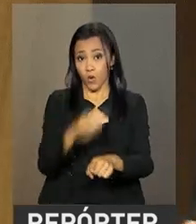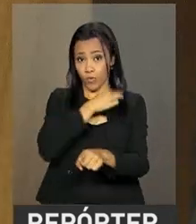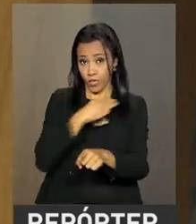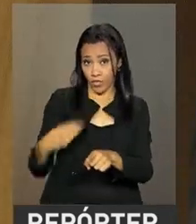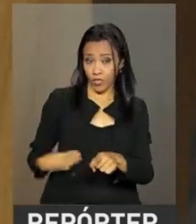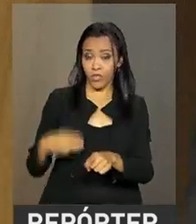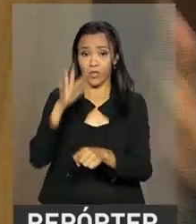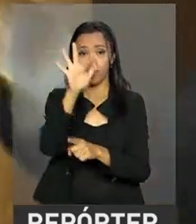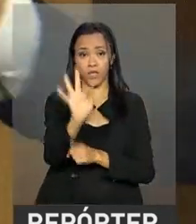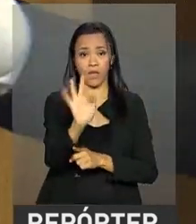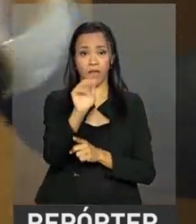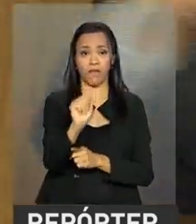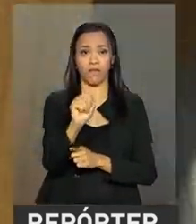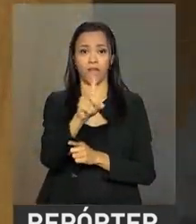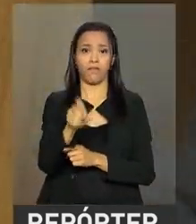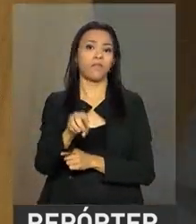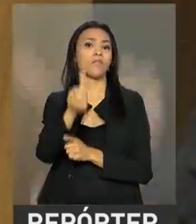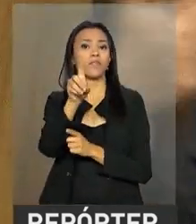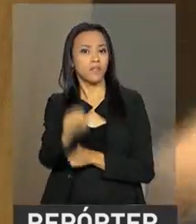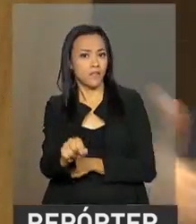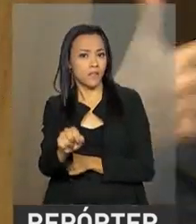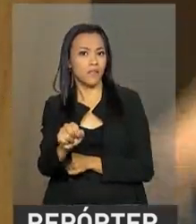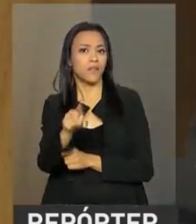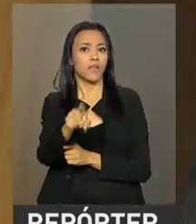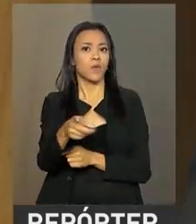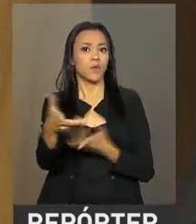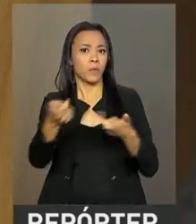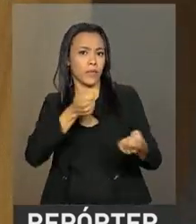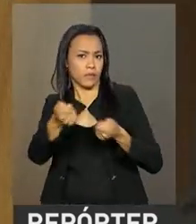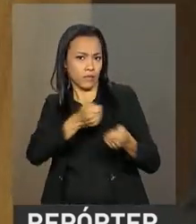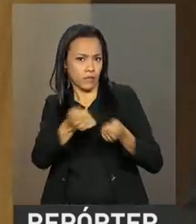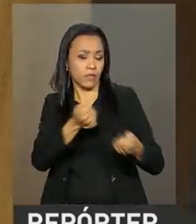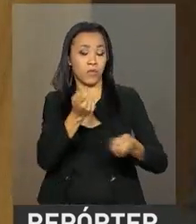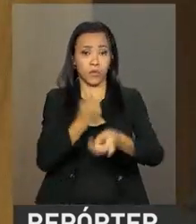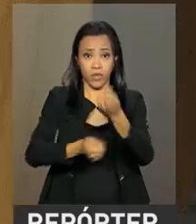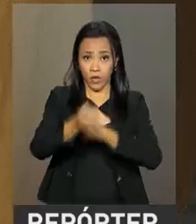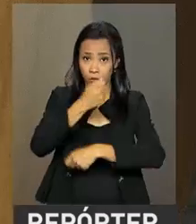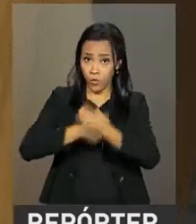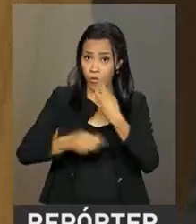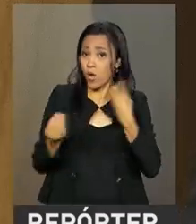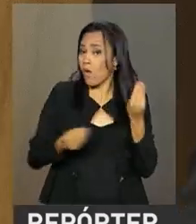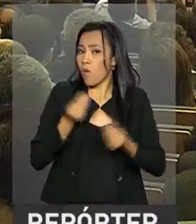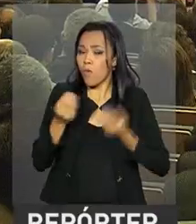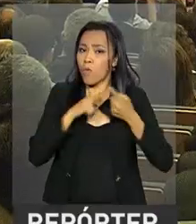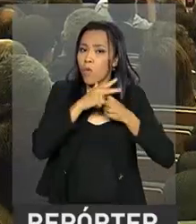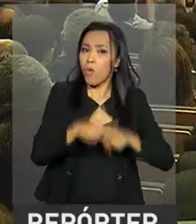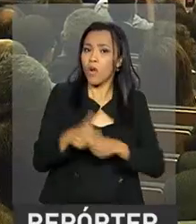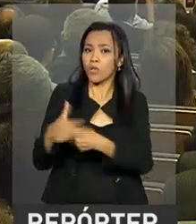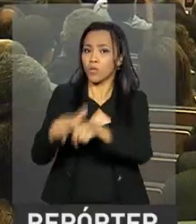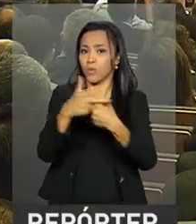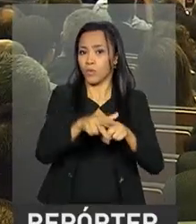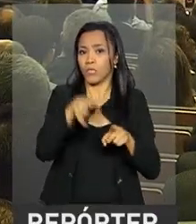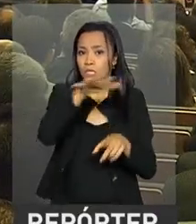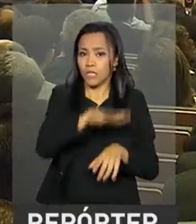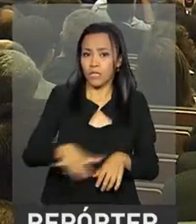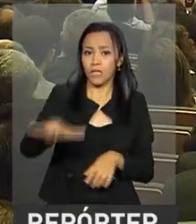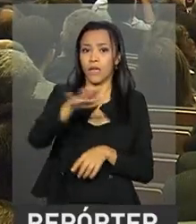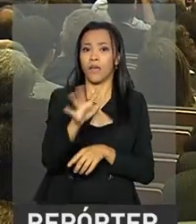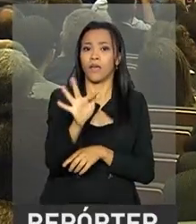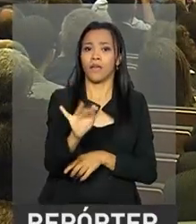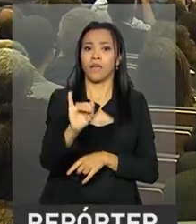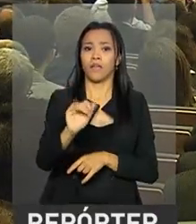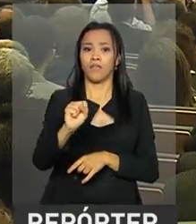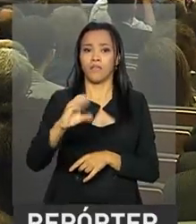destacou que ao lado da recuperação e estabilização da economia por meio do ajuste fiscal as iniciativas vão